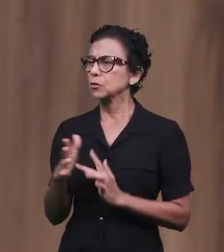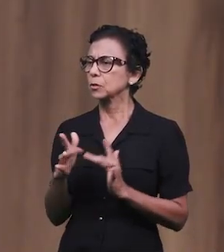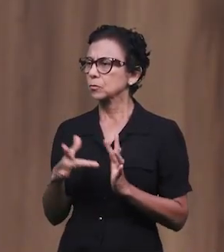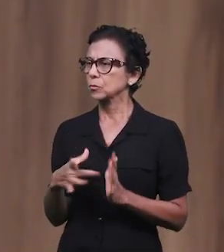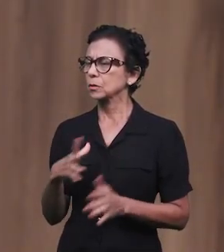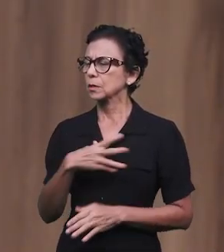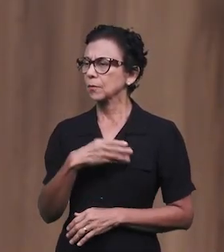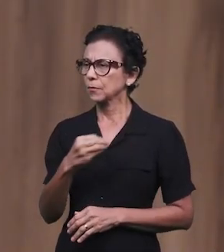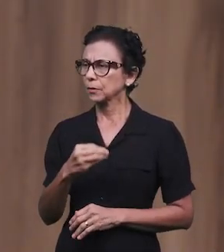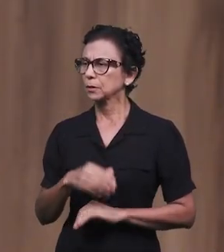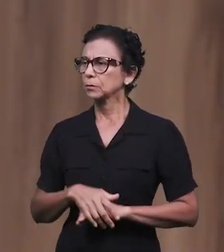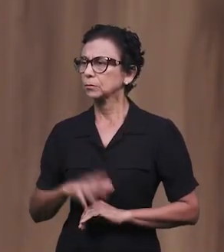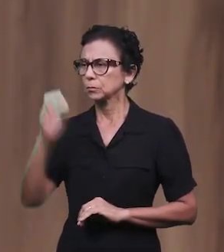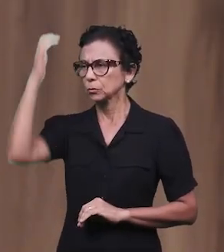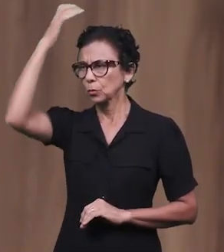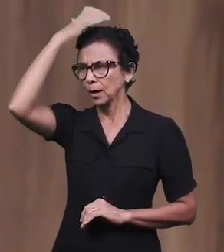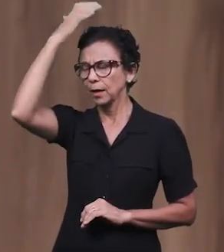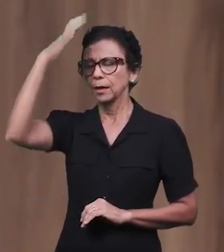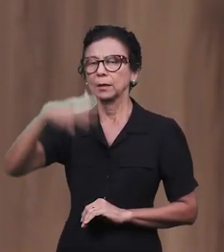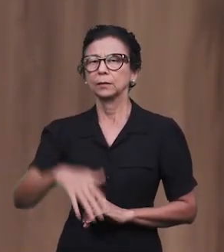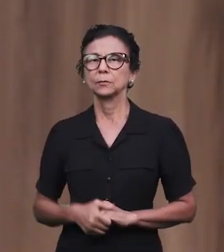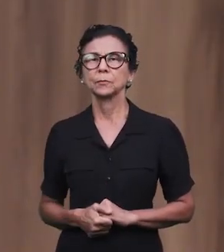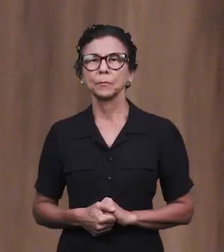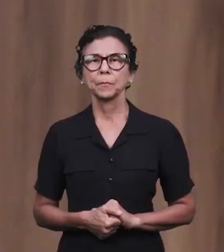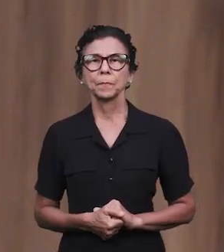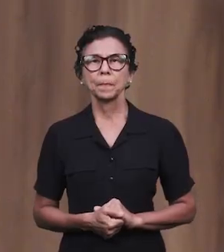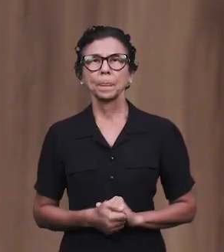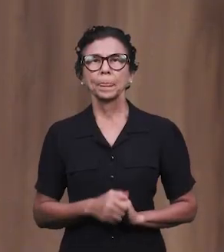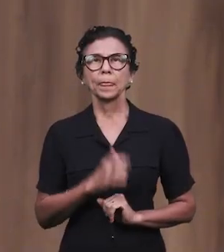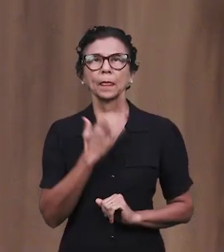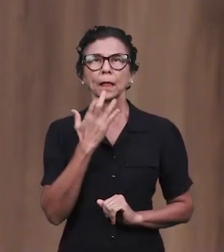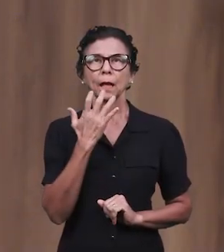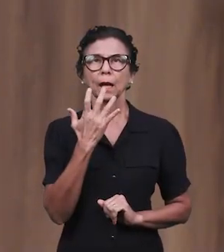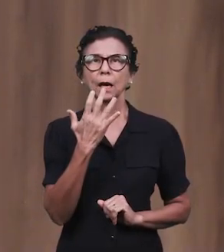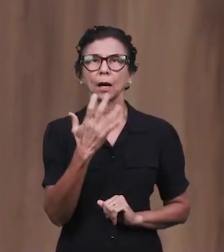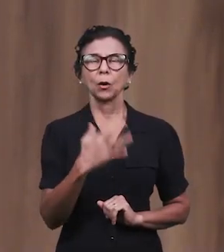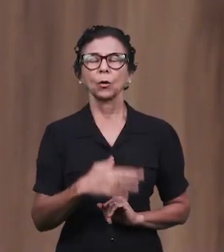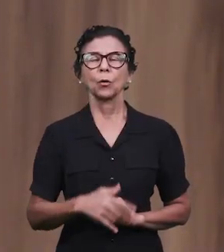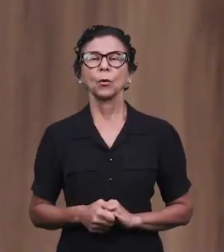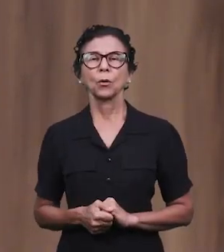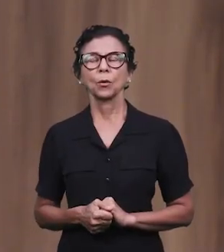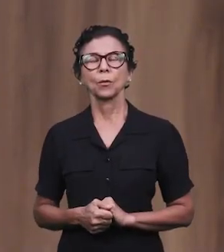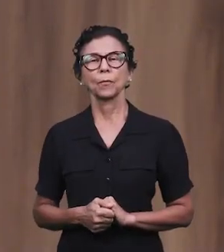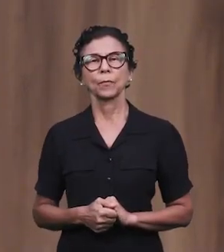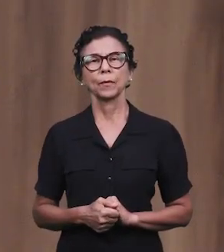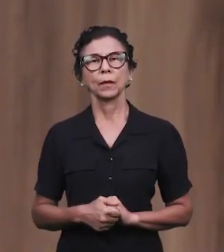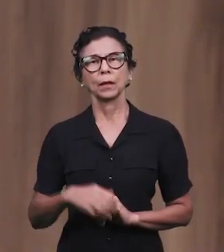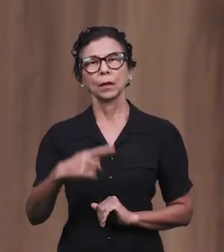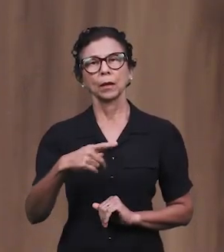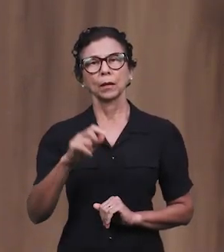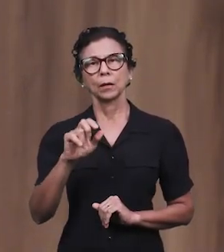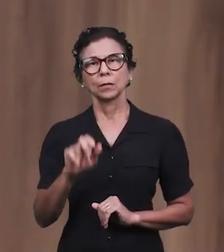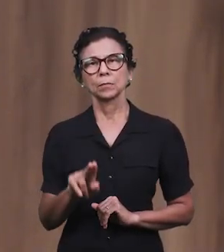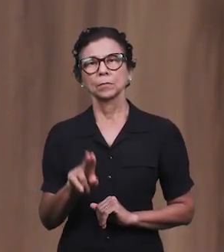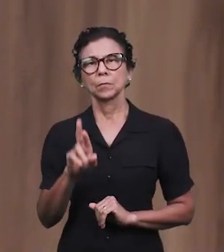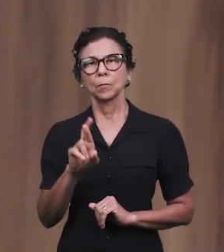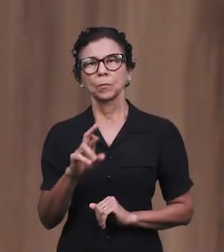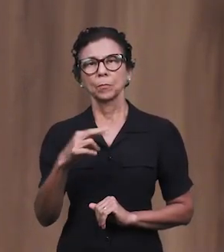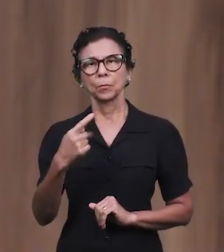como rei. A cor púrpura da porta do tabernáculo que nós